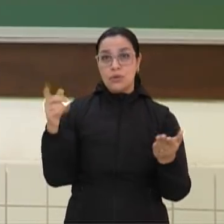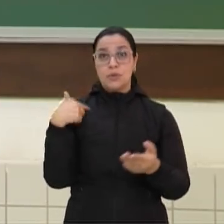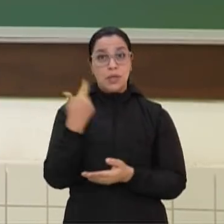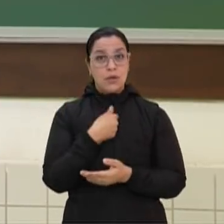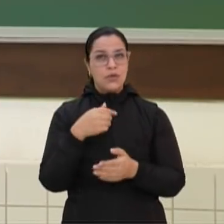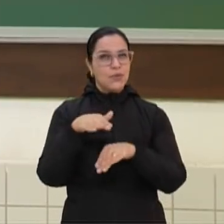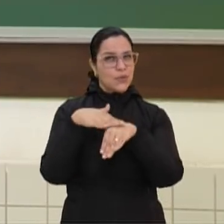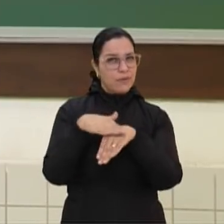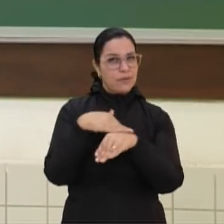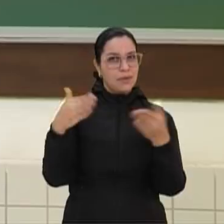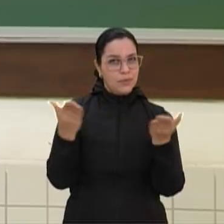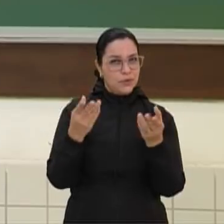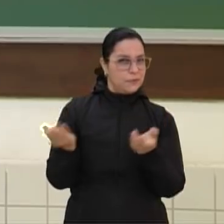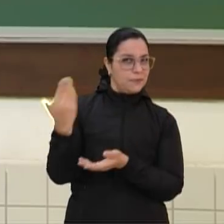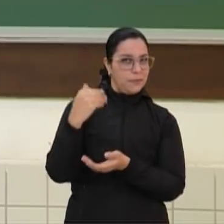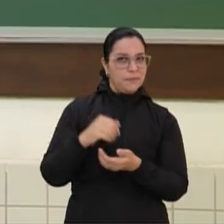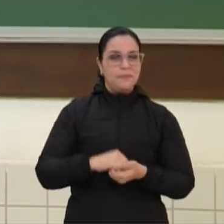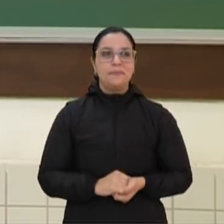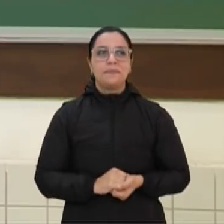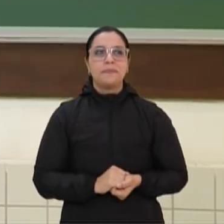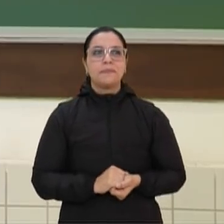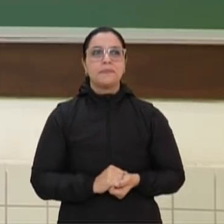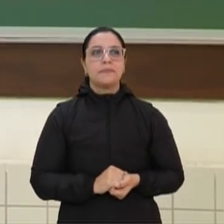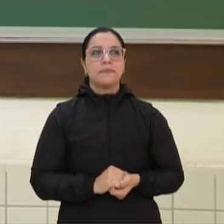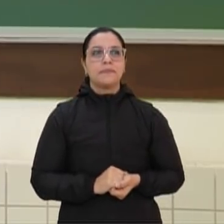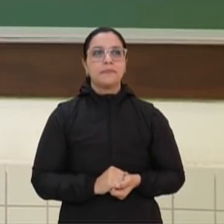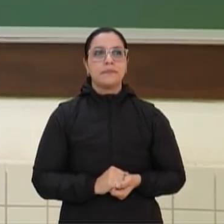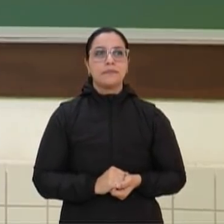nós conversarmos hoje. Vamos lá?